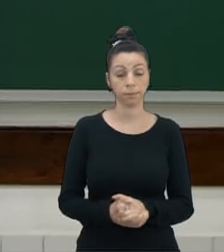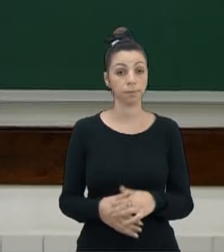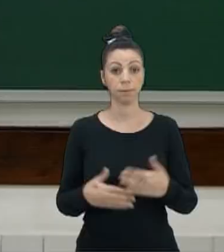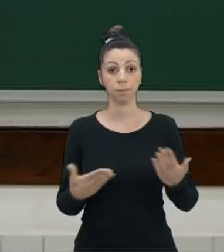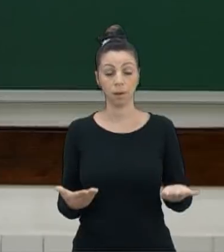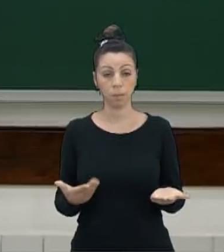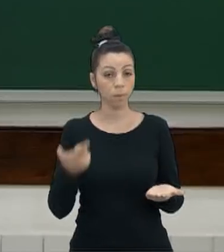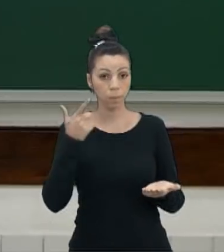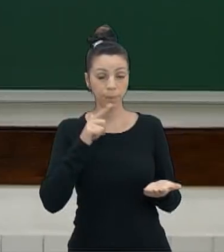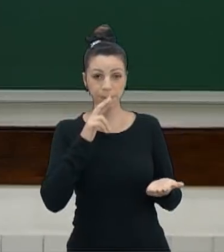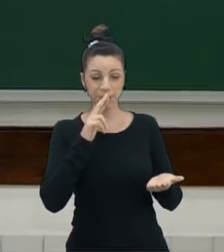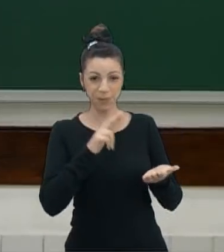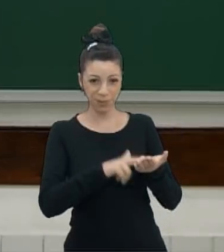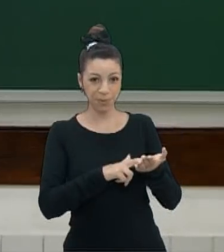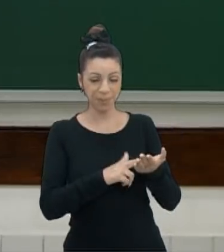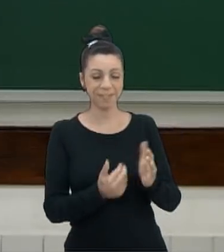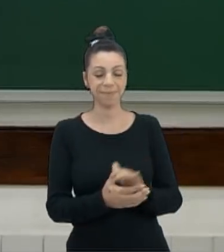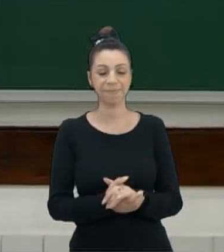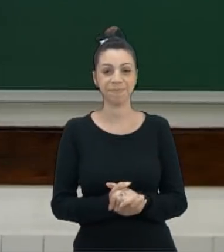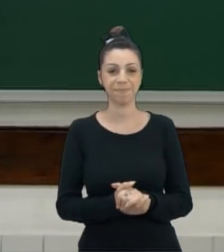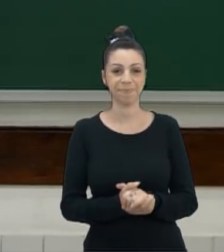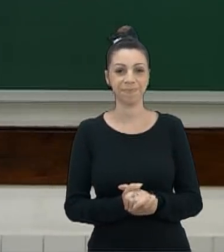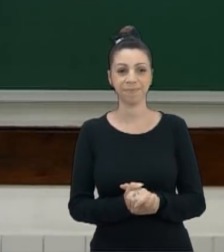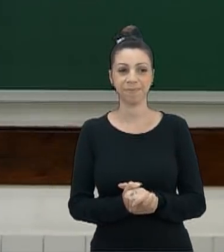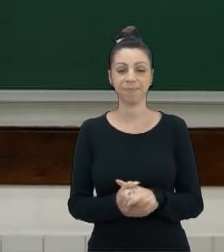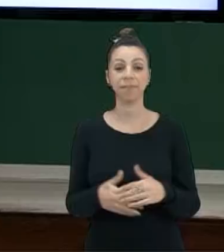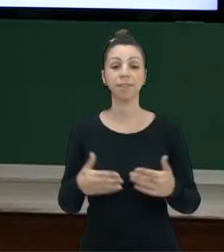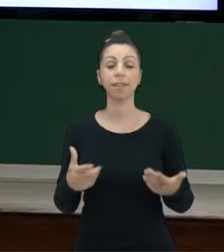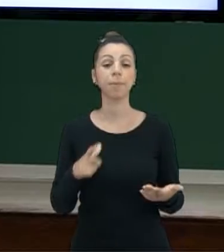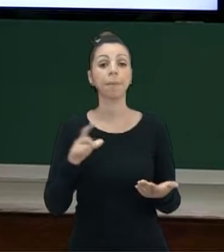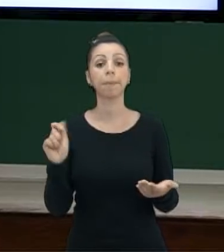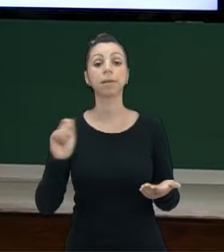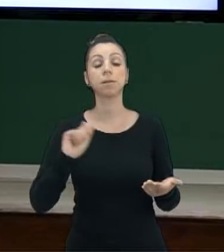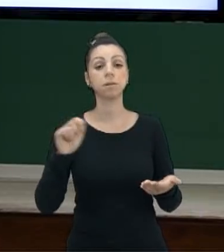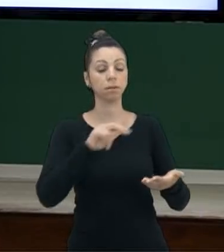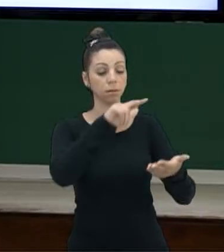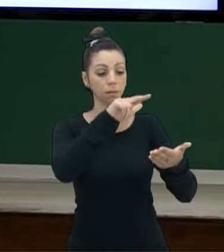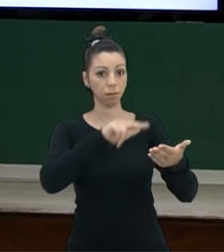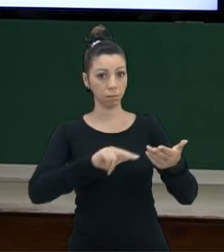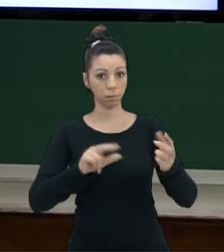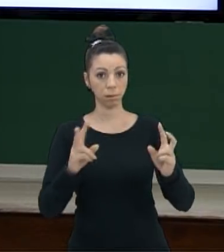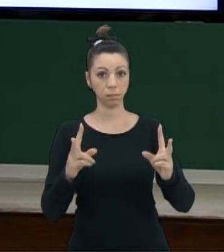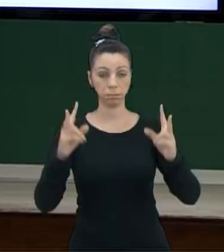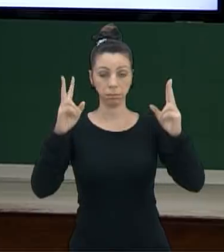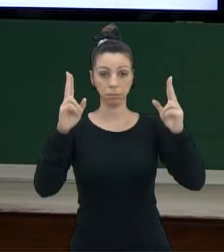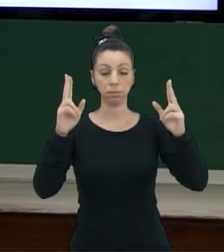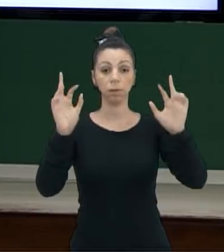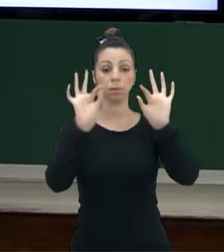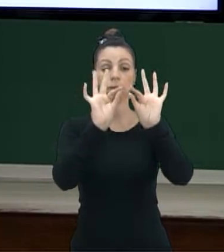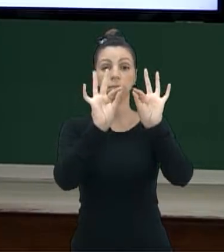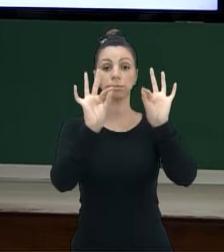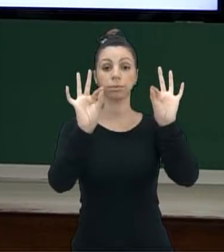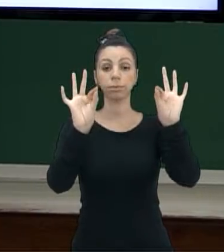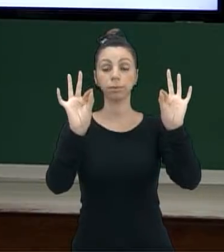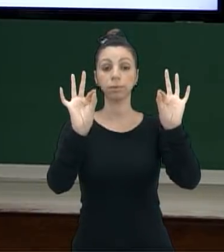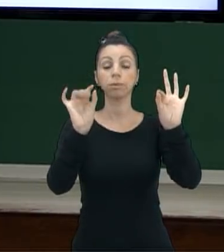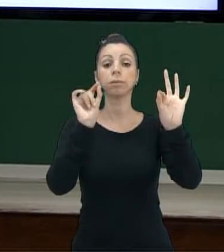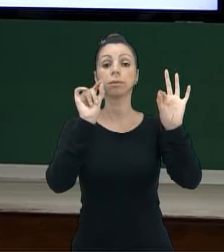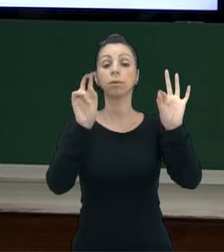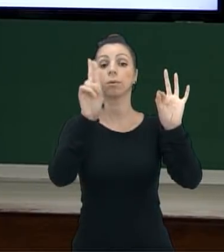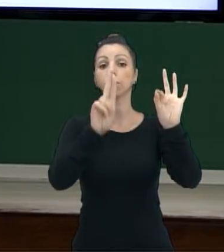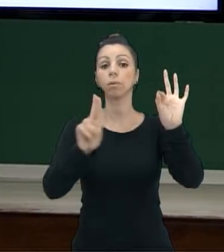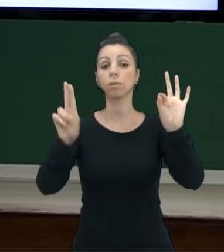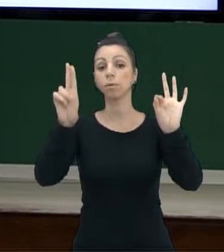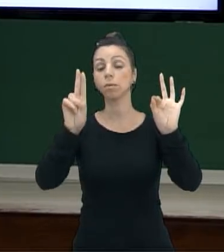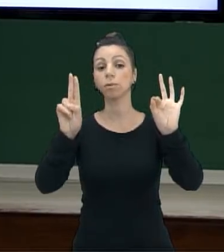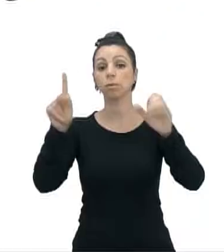E aí, pessoal, conseguiram resolver? Então vamos lá. A gente tem que ler esse trecho e sublinhar o uso do